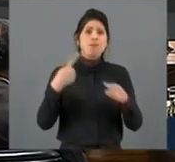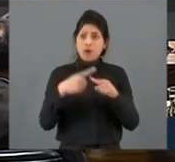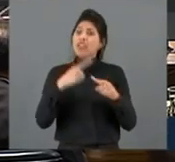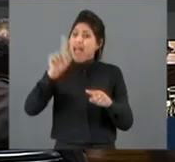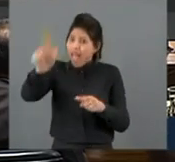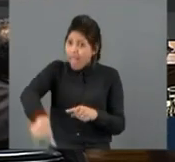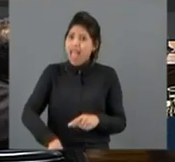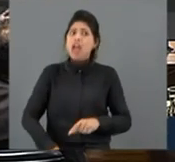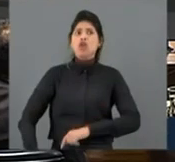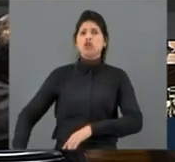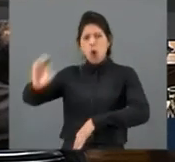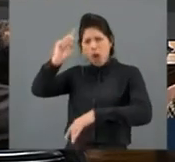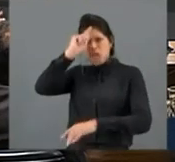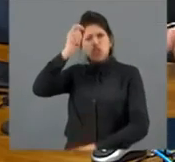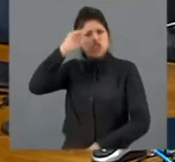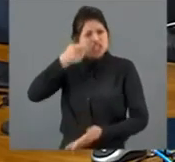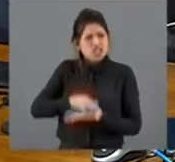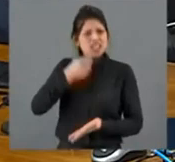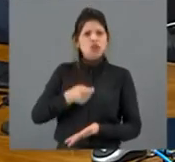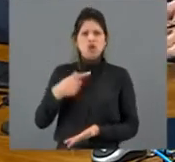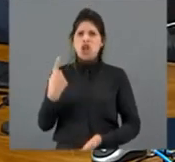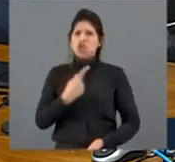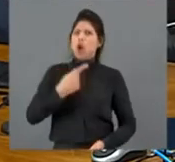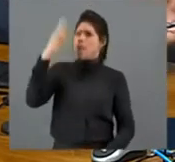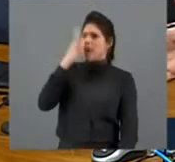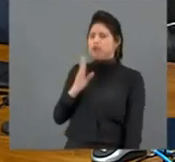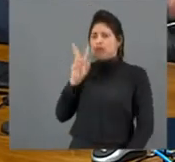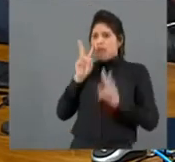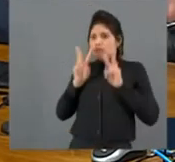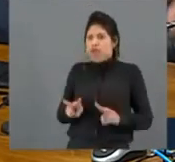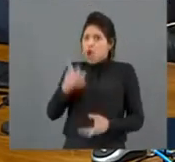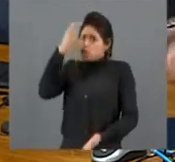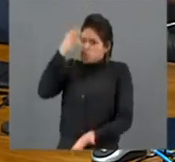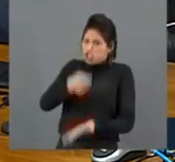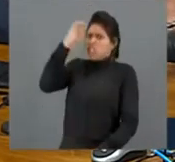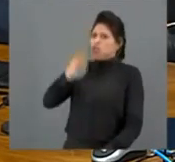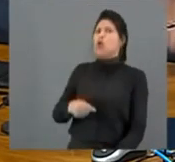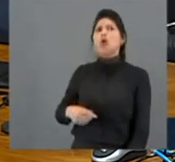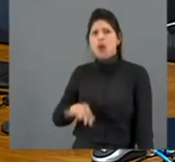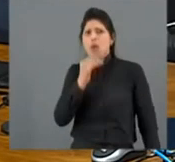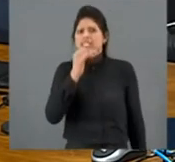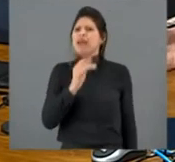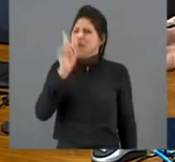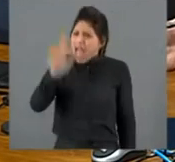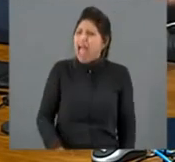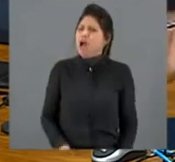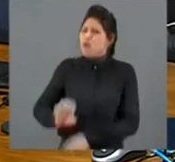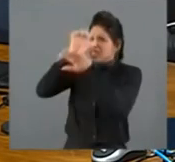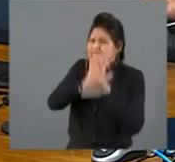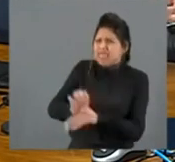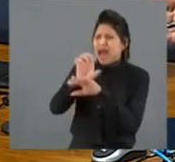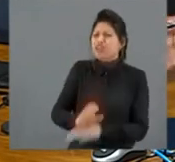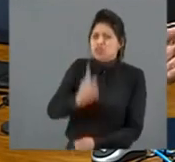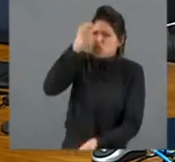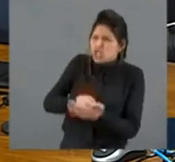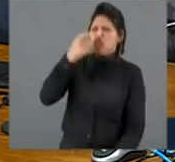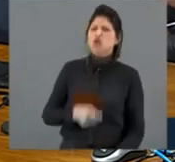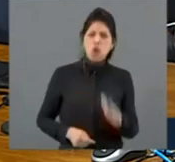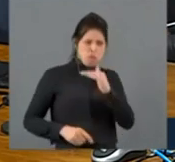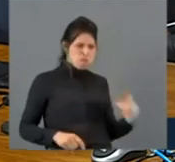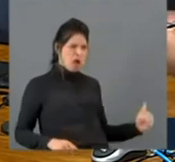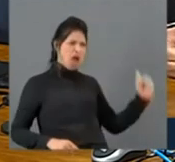em estado de exceção, e nós vivemos no Brasil uma ditadura. Nós vivemos no Brasil um estado de exceção, cujo ditador maior